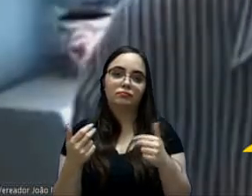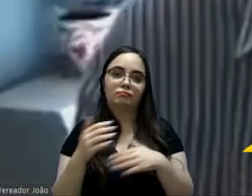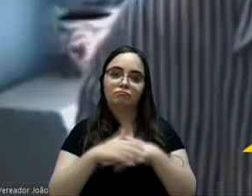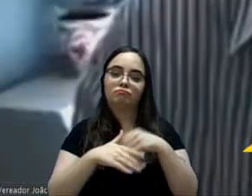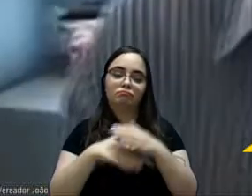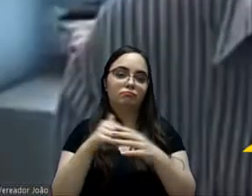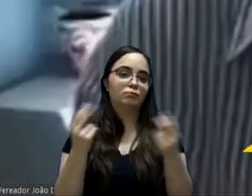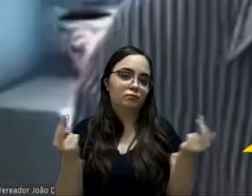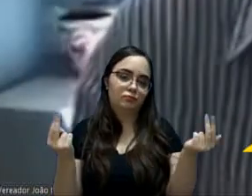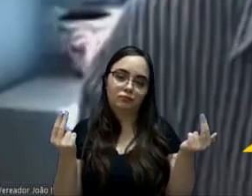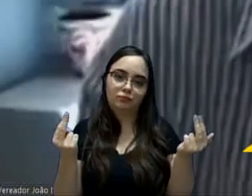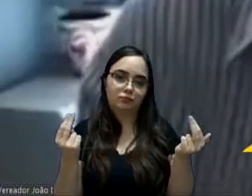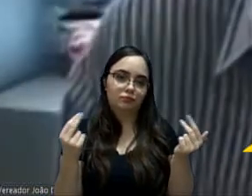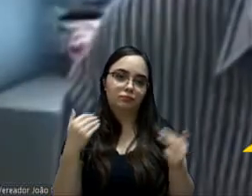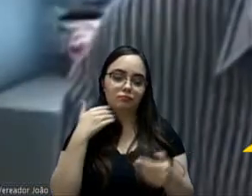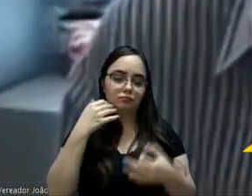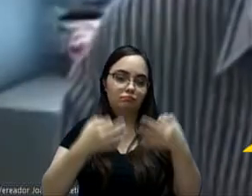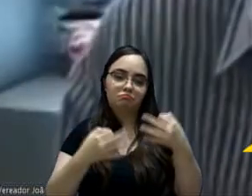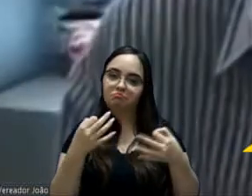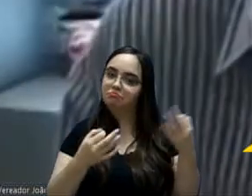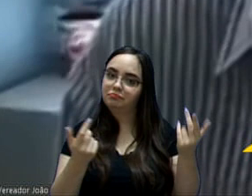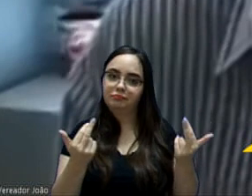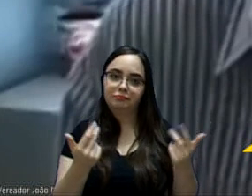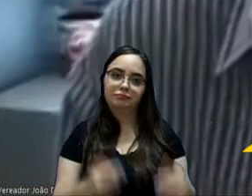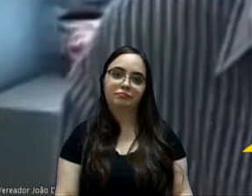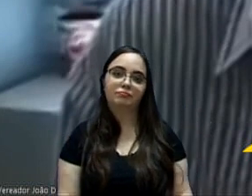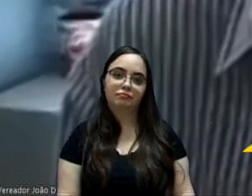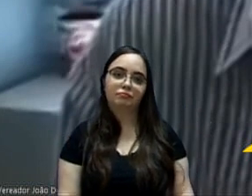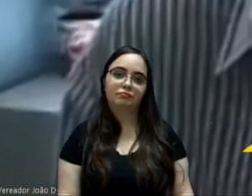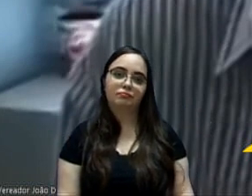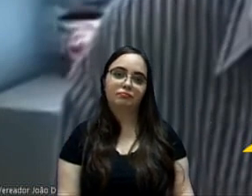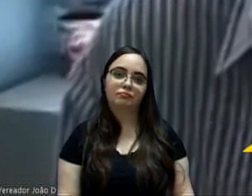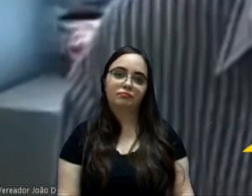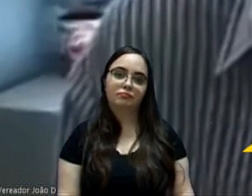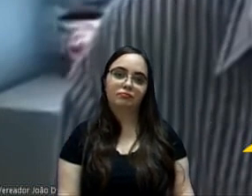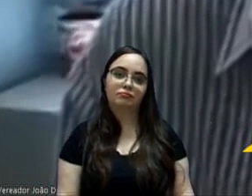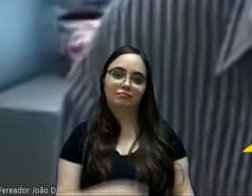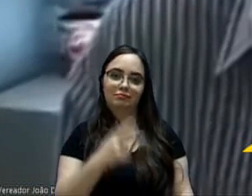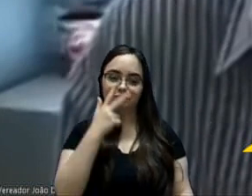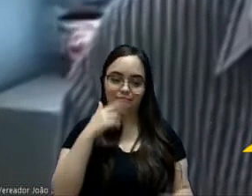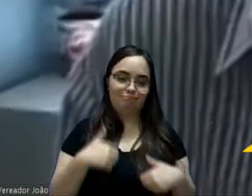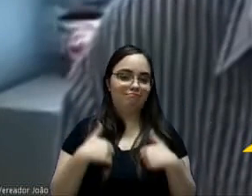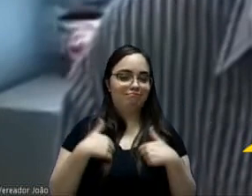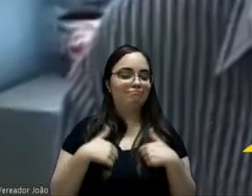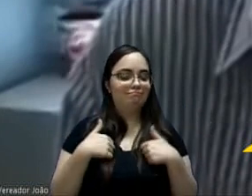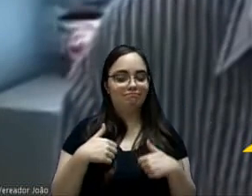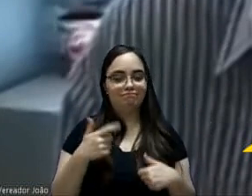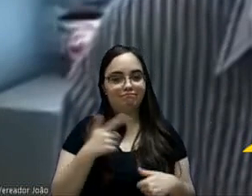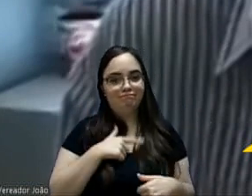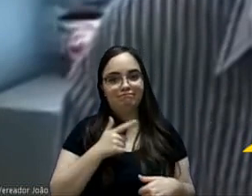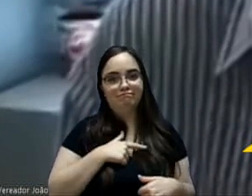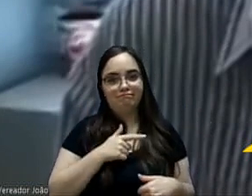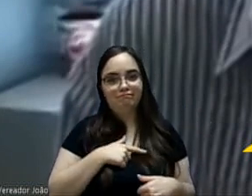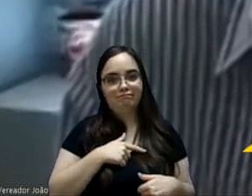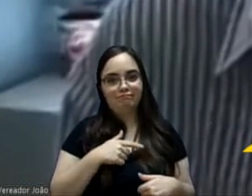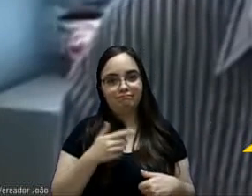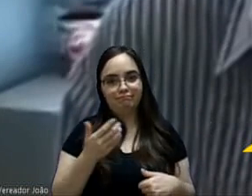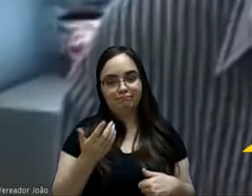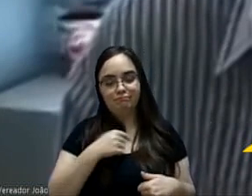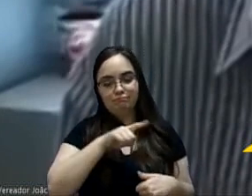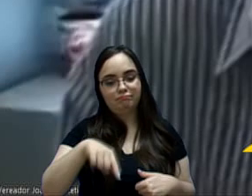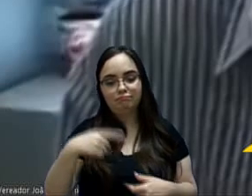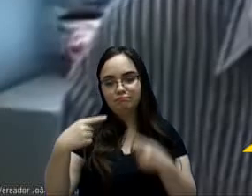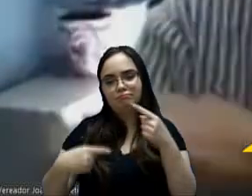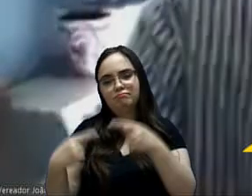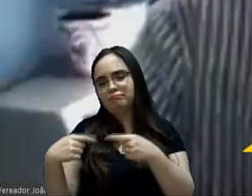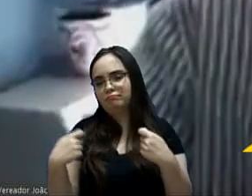ajudar juridicamente, tá bom? Então, essa coisa da arrogância é muito ruim, principalmente para quem é pessoa pública. Aqui,